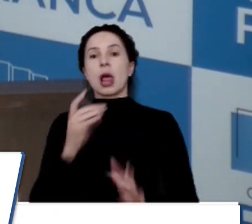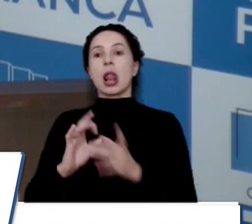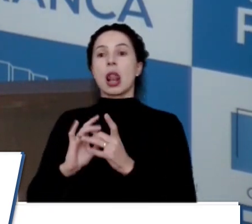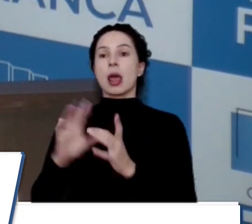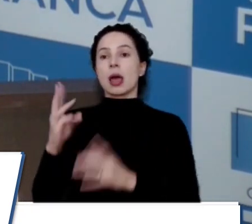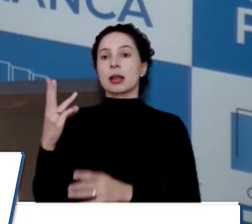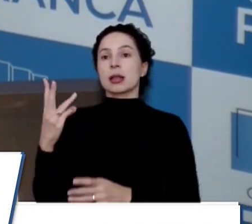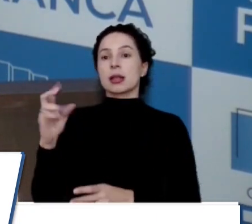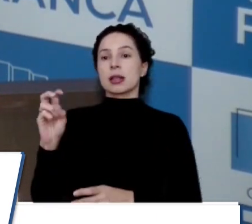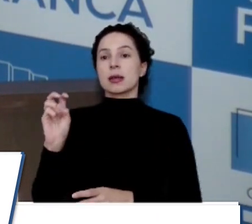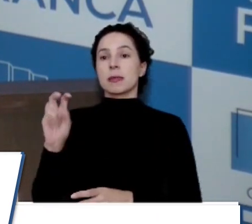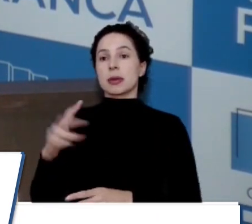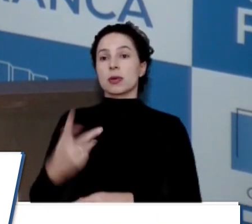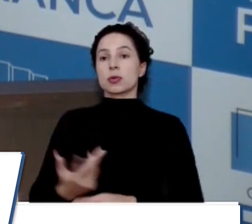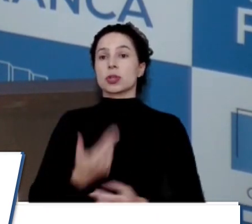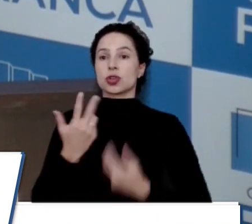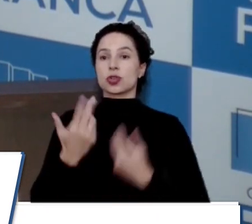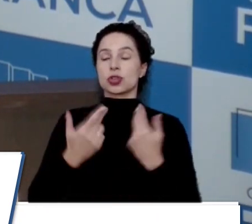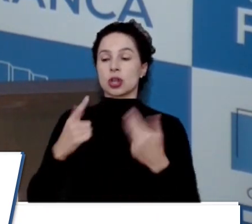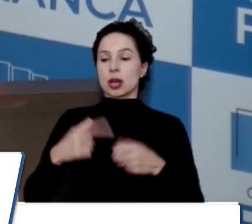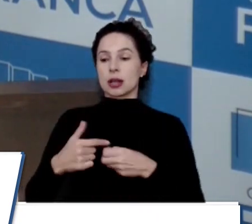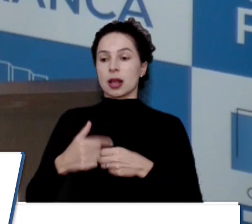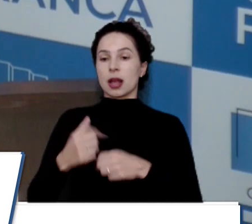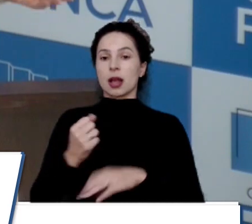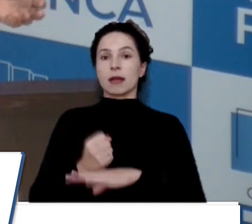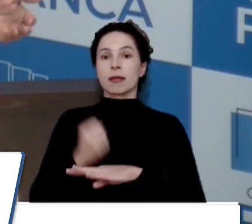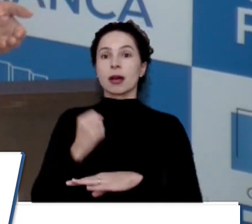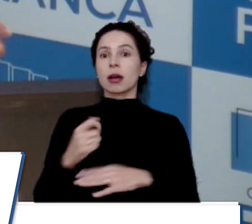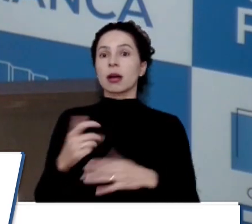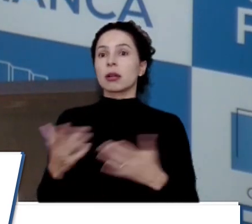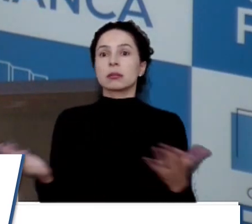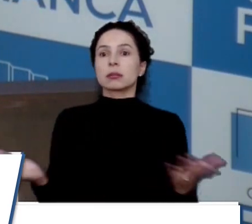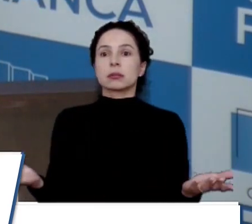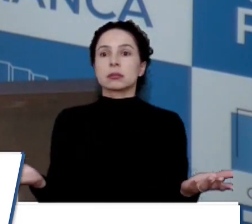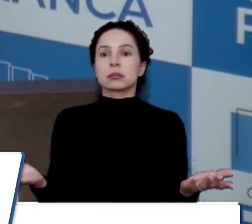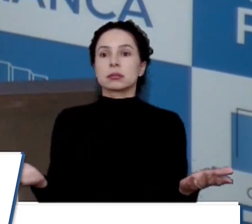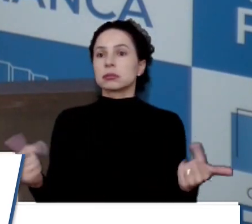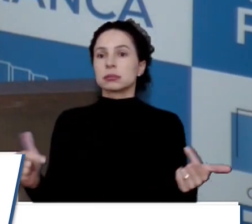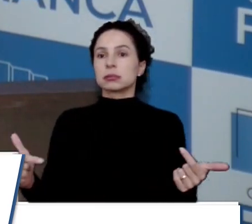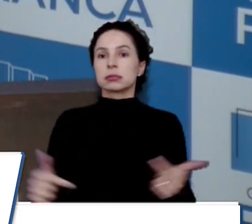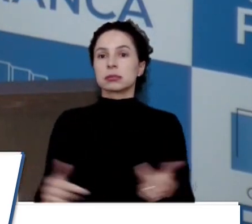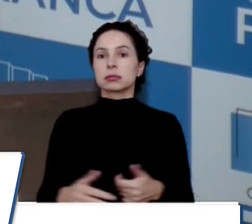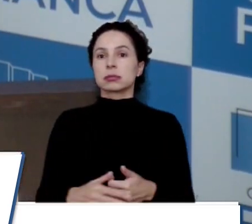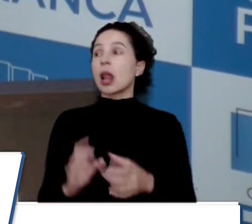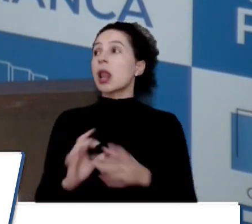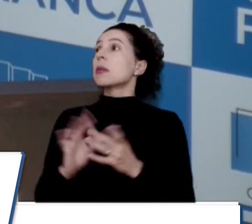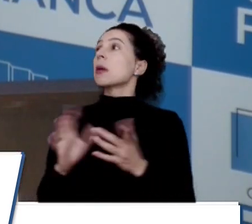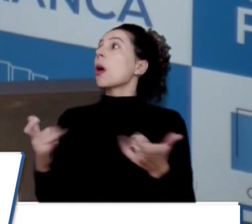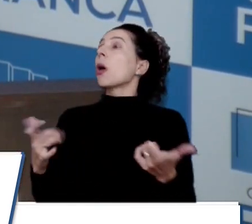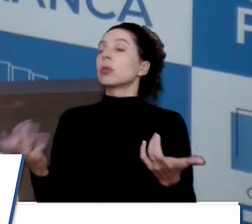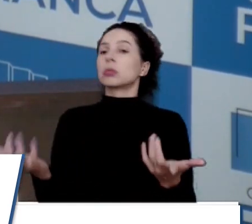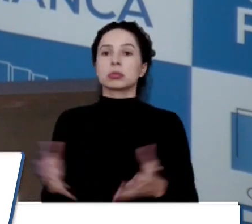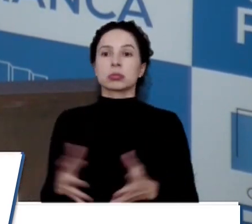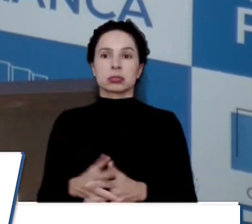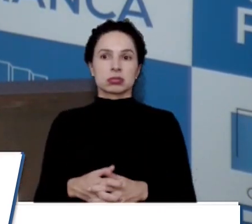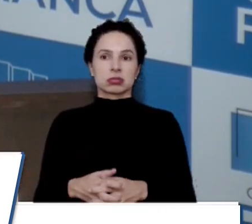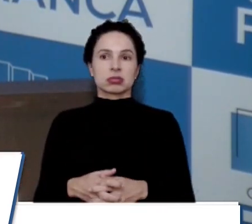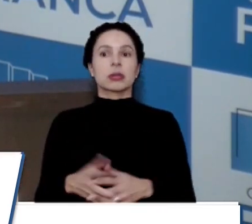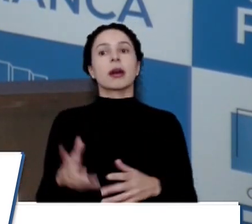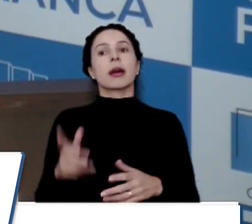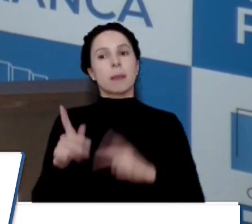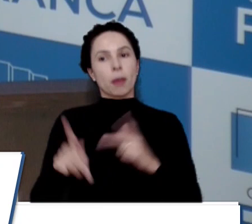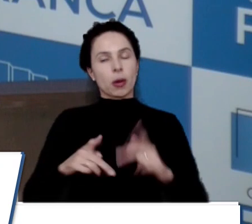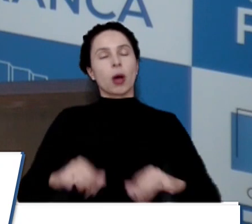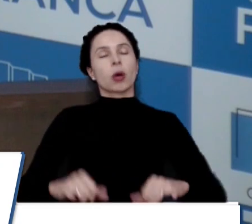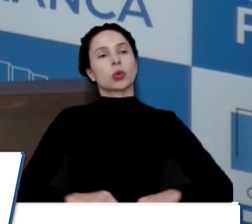mil cirurgias de Franca né só que não sai não né E o povo continua sofrendo